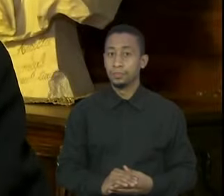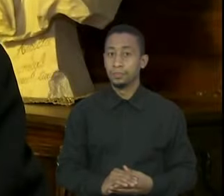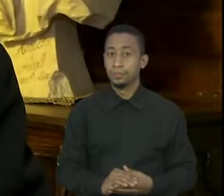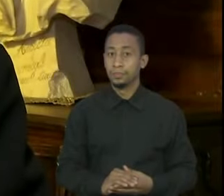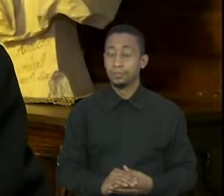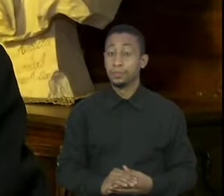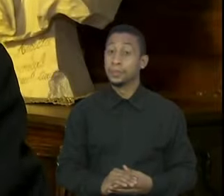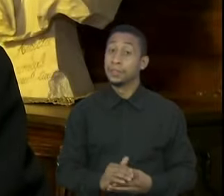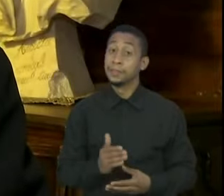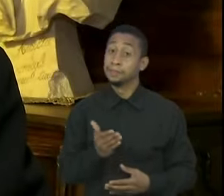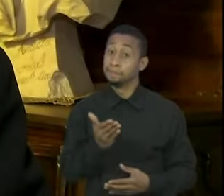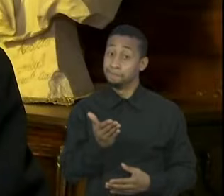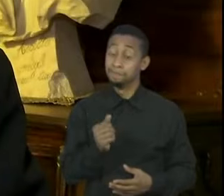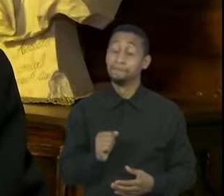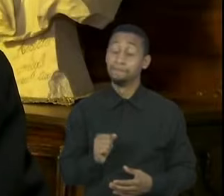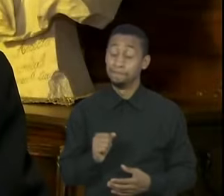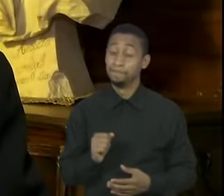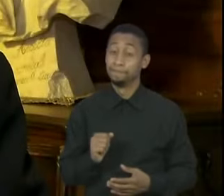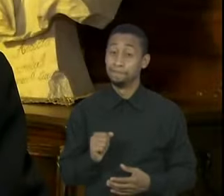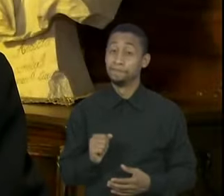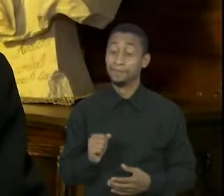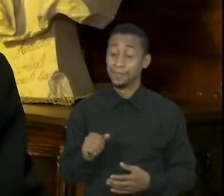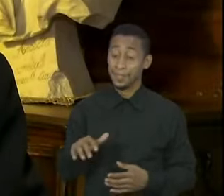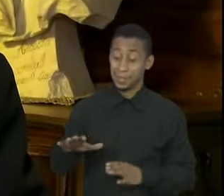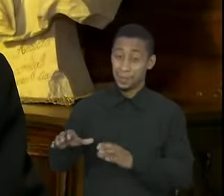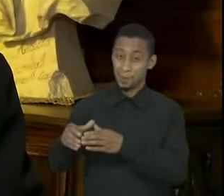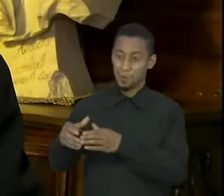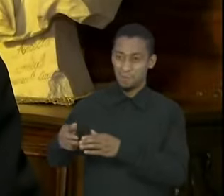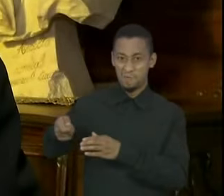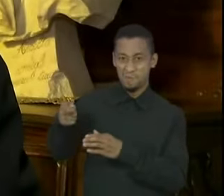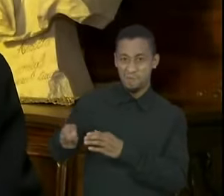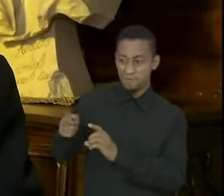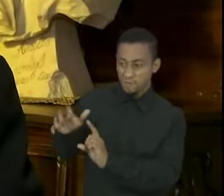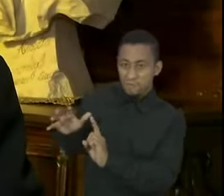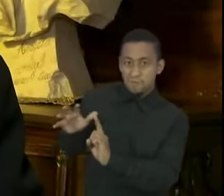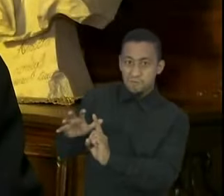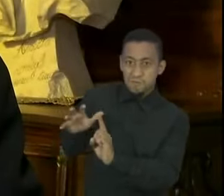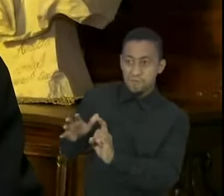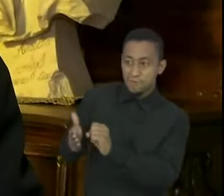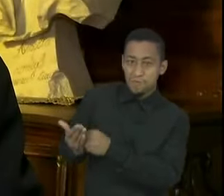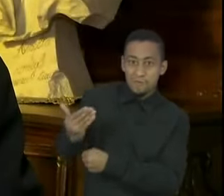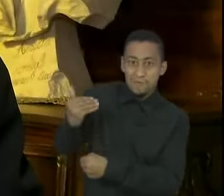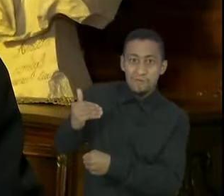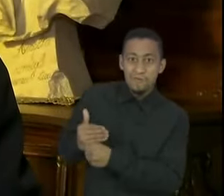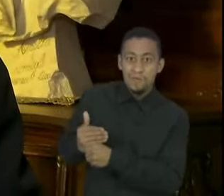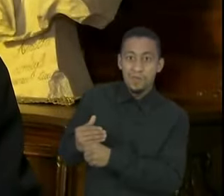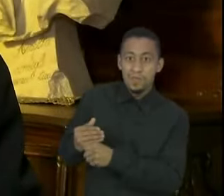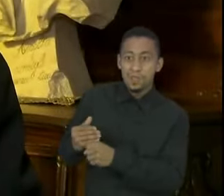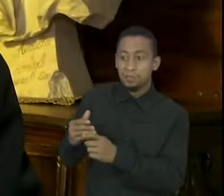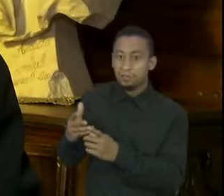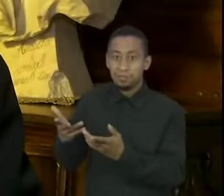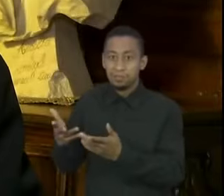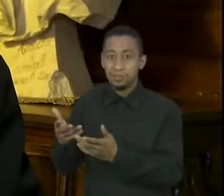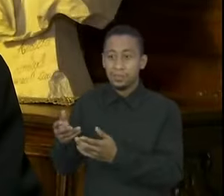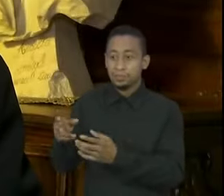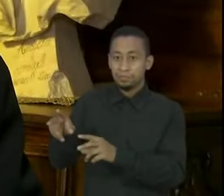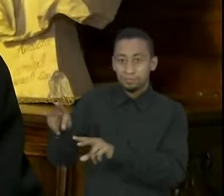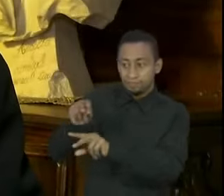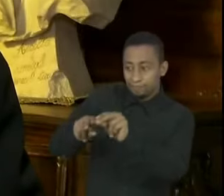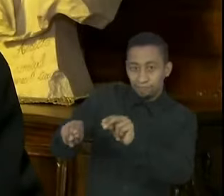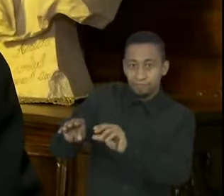e olha certamente vem um lado do radicalismo no fanatismo mas de ficar do lado